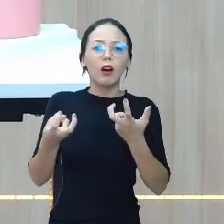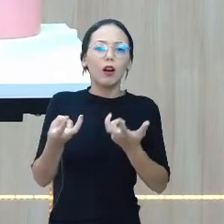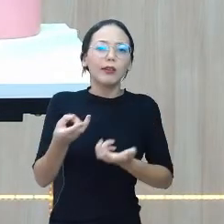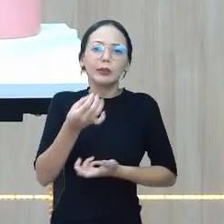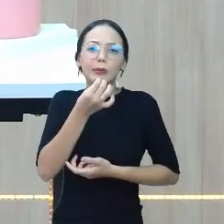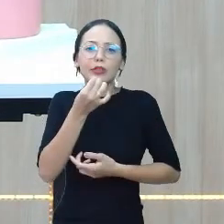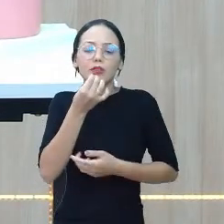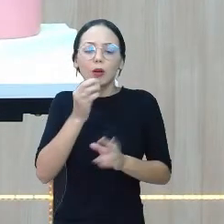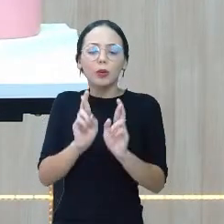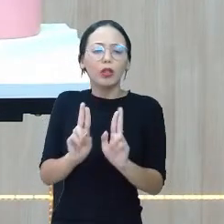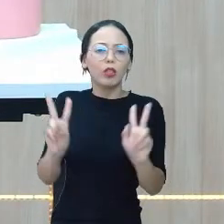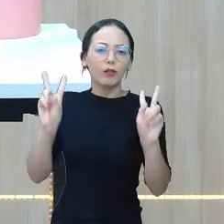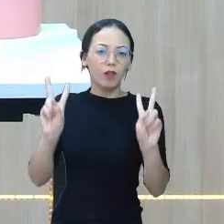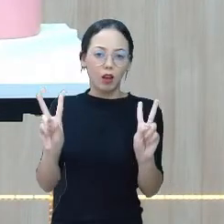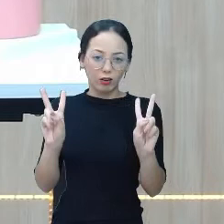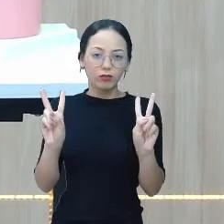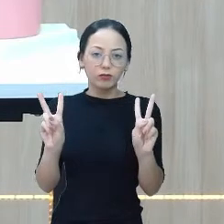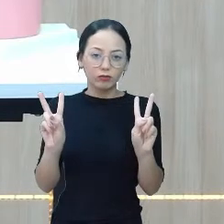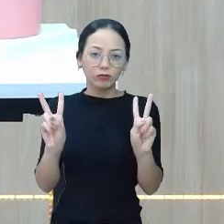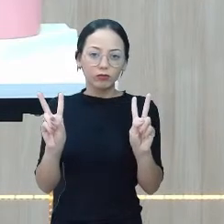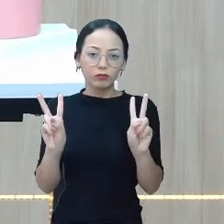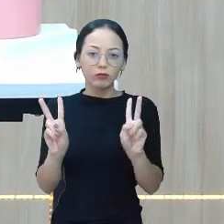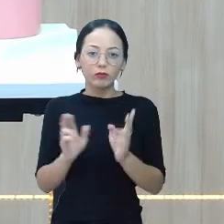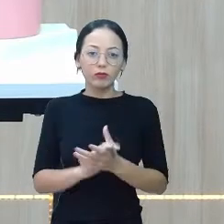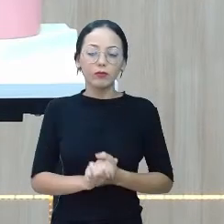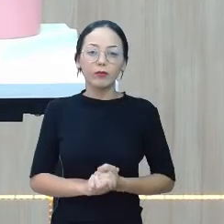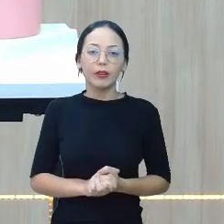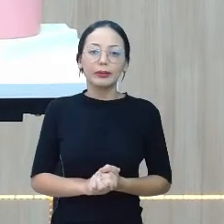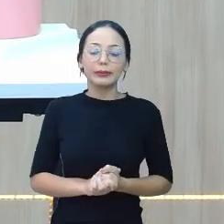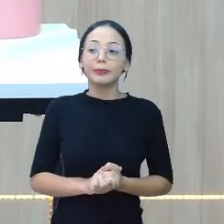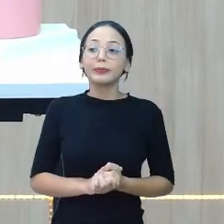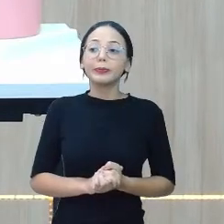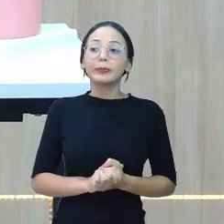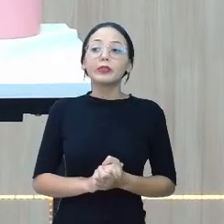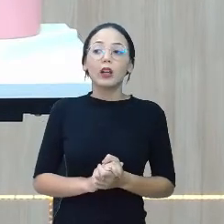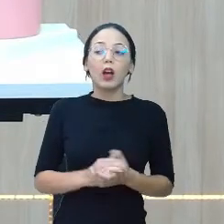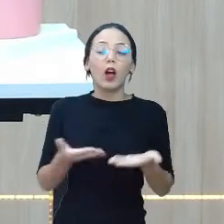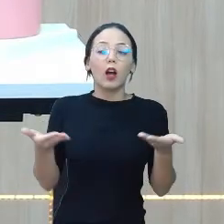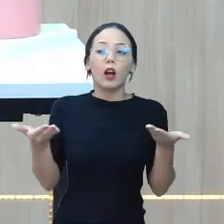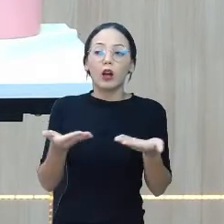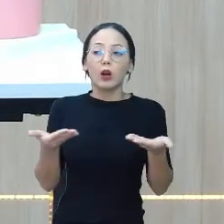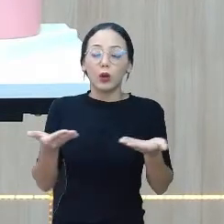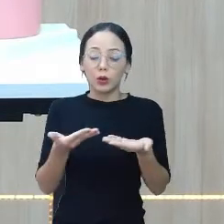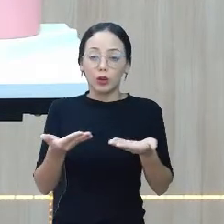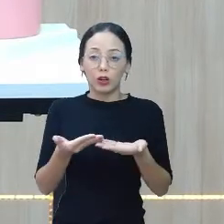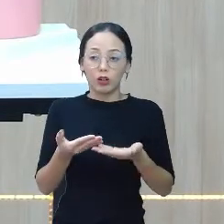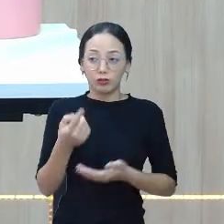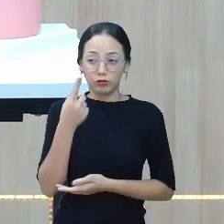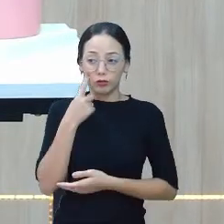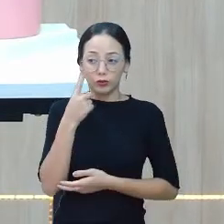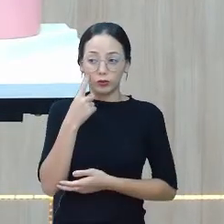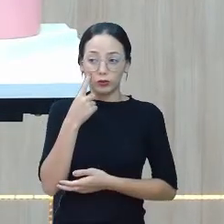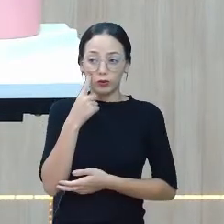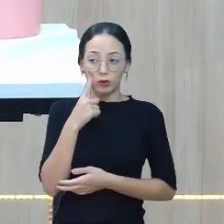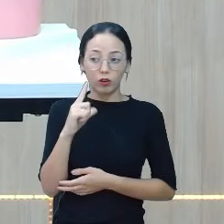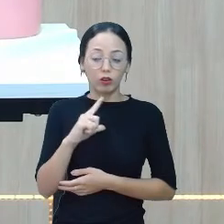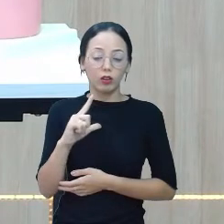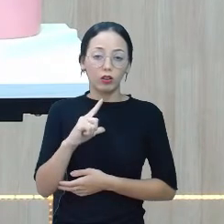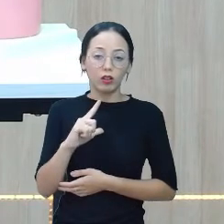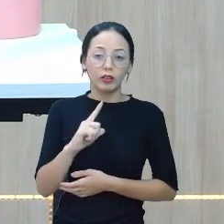de diferenças, né? A questão de textura. Então, aqui, eu estou